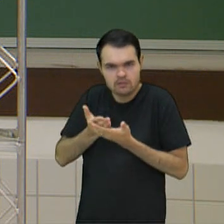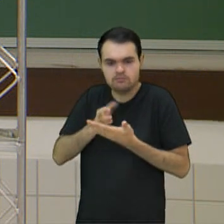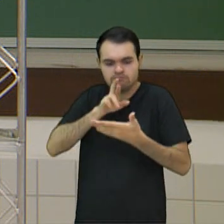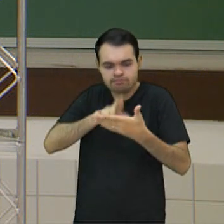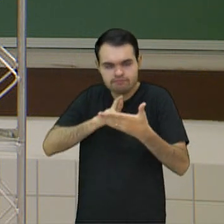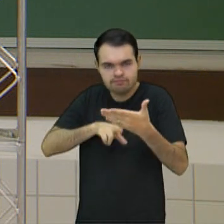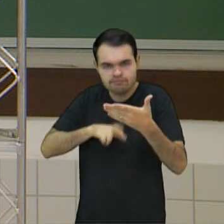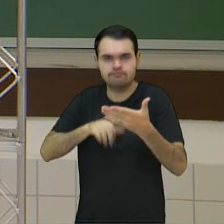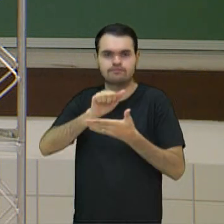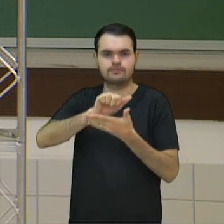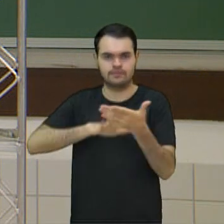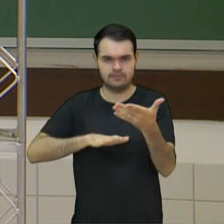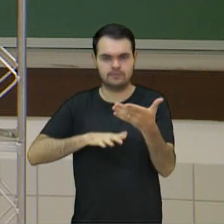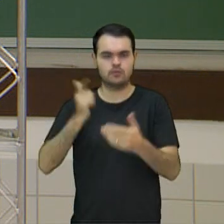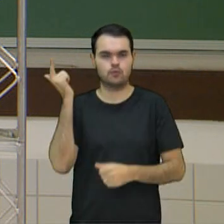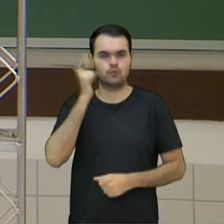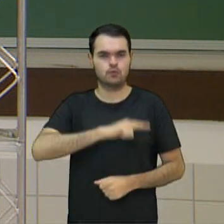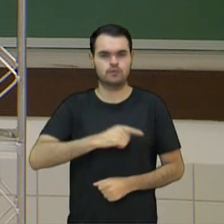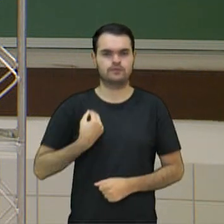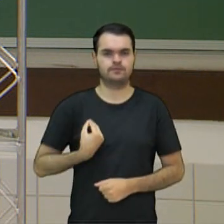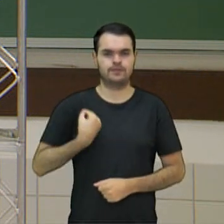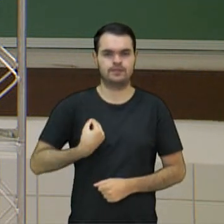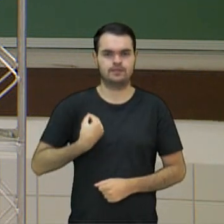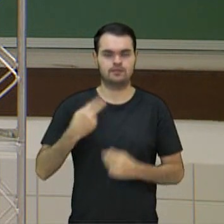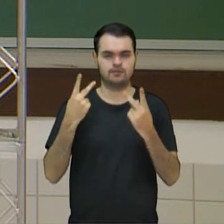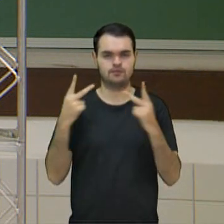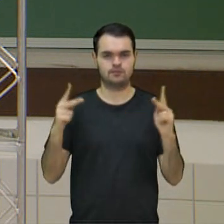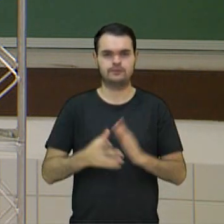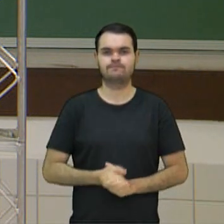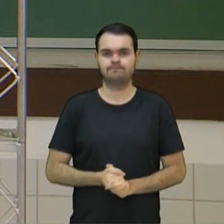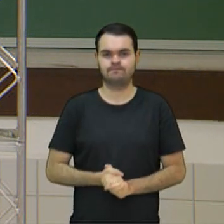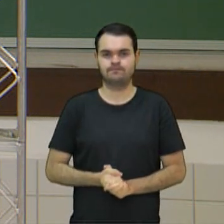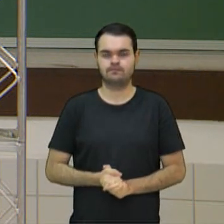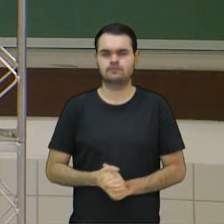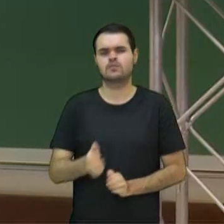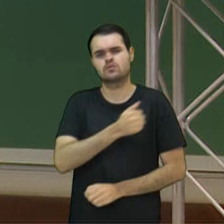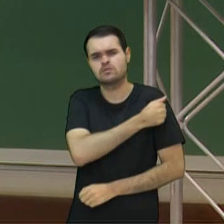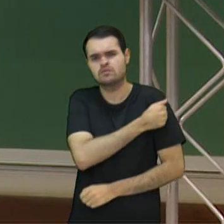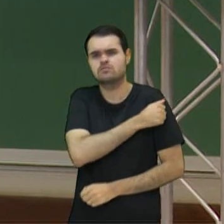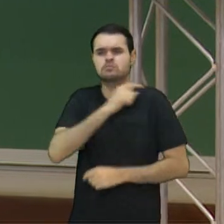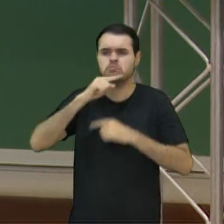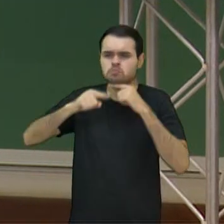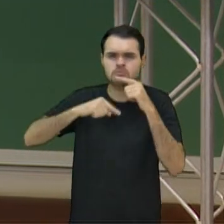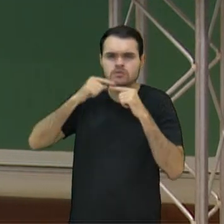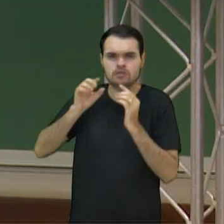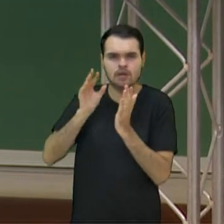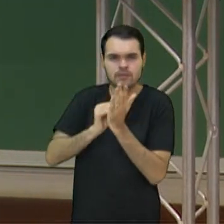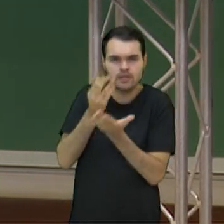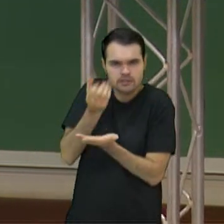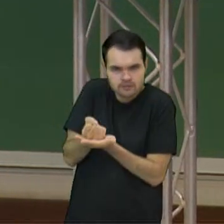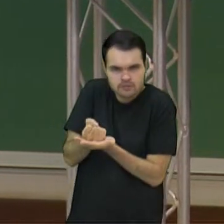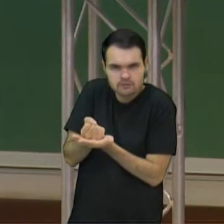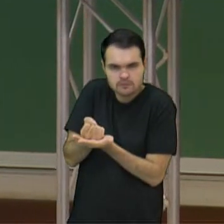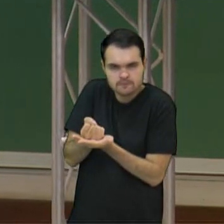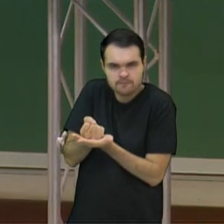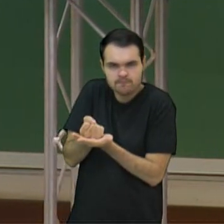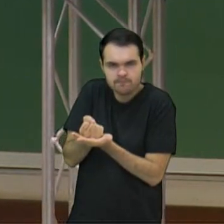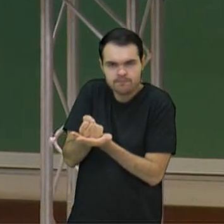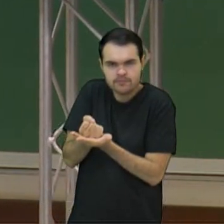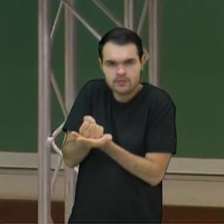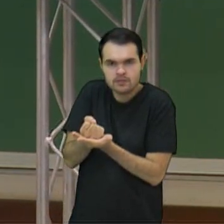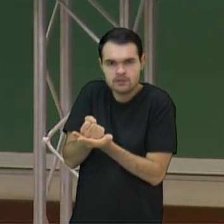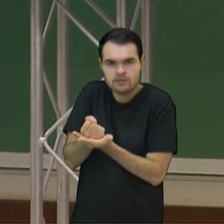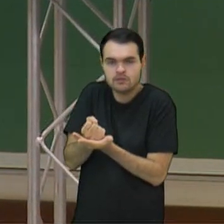a atividade para que você possa ganhar a sua presença. Os alunos que não têm acesso ao aplicativo e